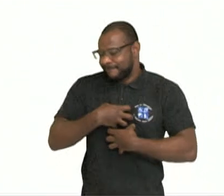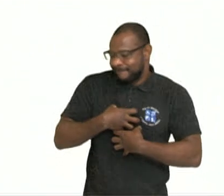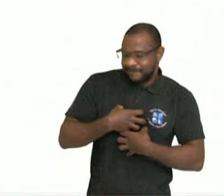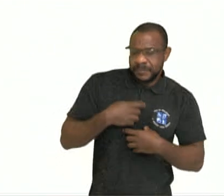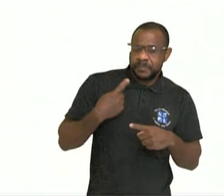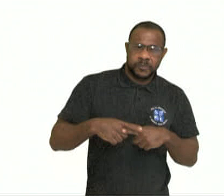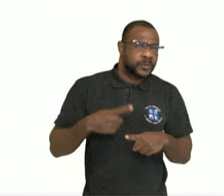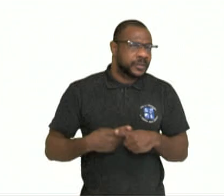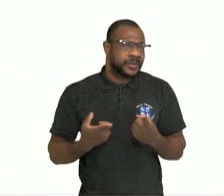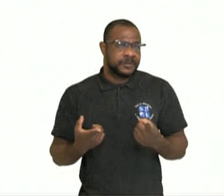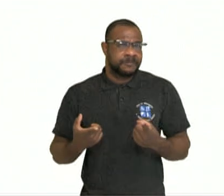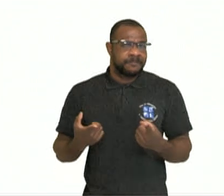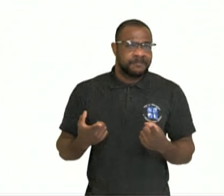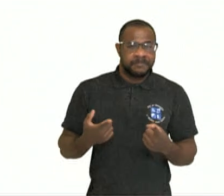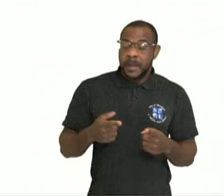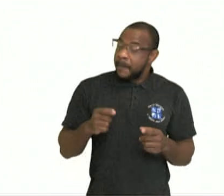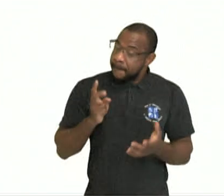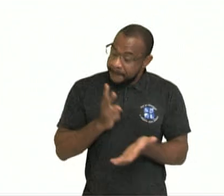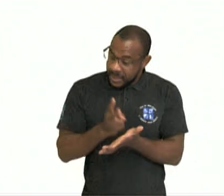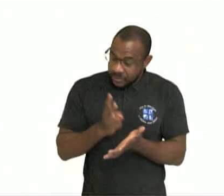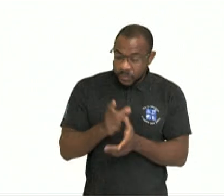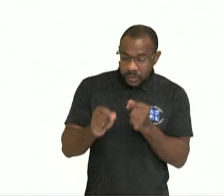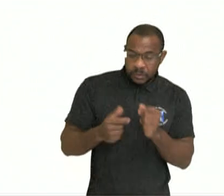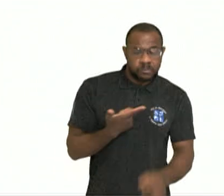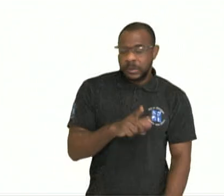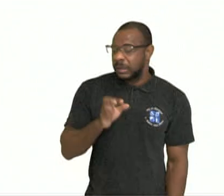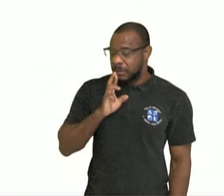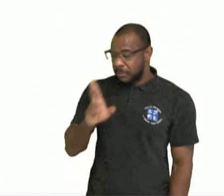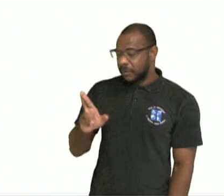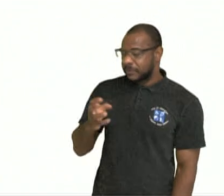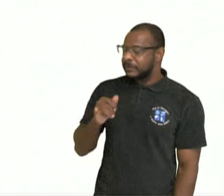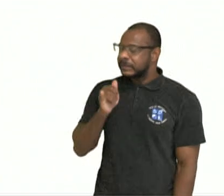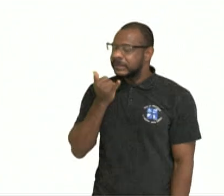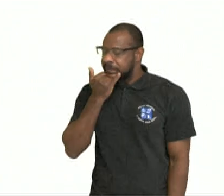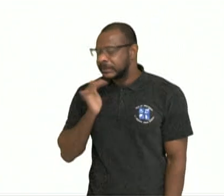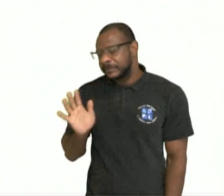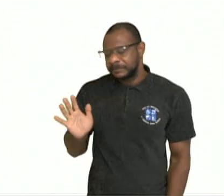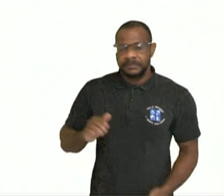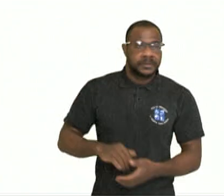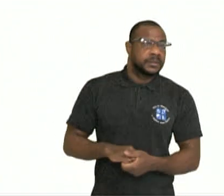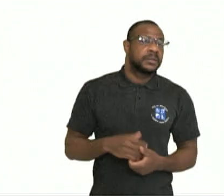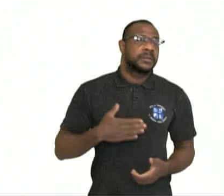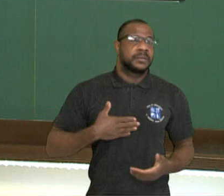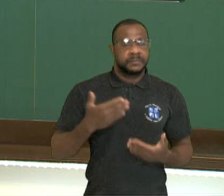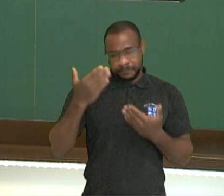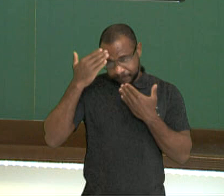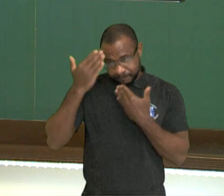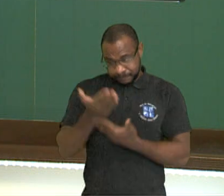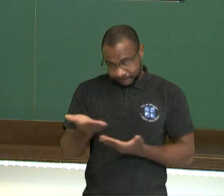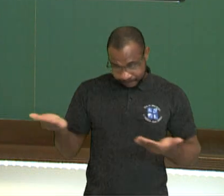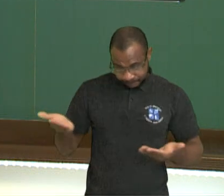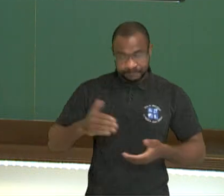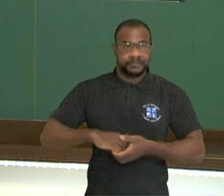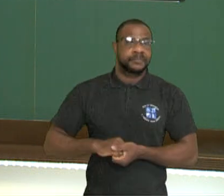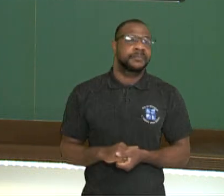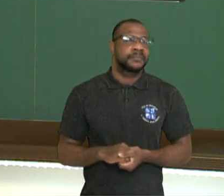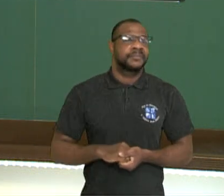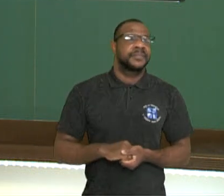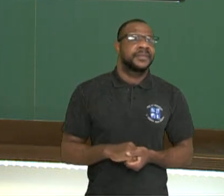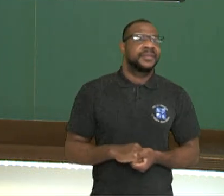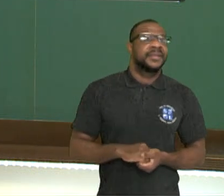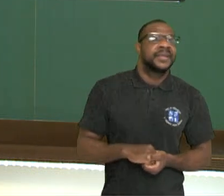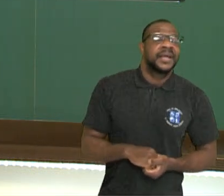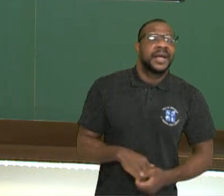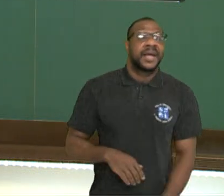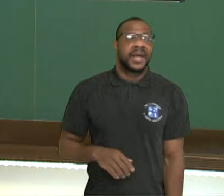não me zango, mesmo quando não há resposta. Muito cordialmente, Lígia Fagundes. Então temos uma